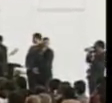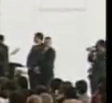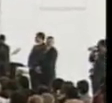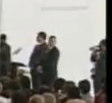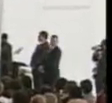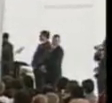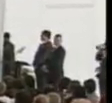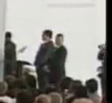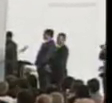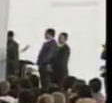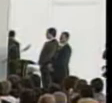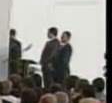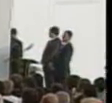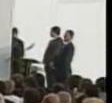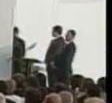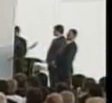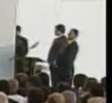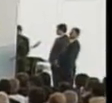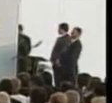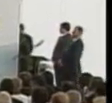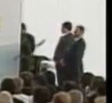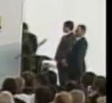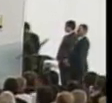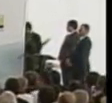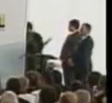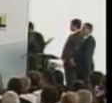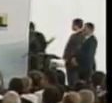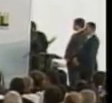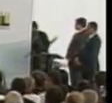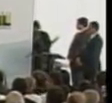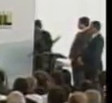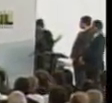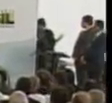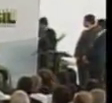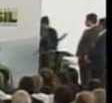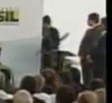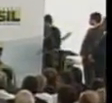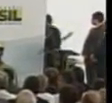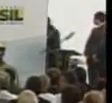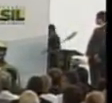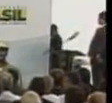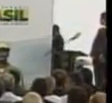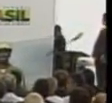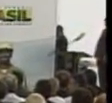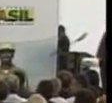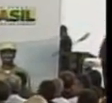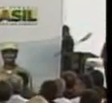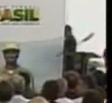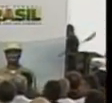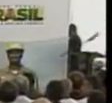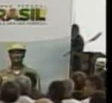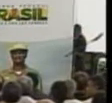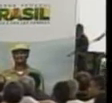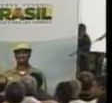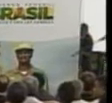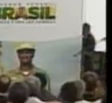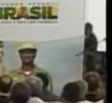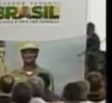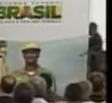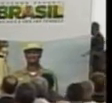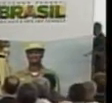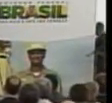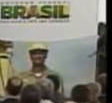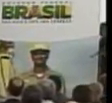de democratizar, aperfeiçoar e melhorar as condições de trabalho no Brasil. E acho que este acordo, que não